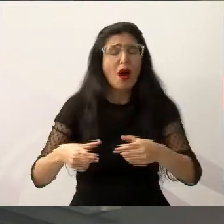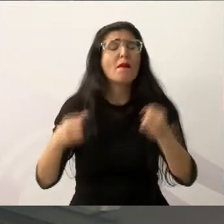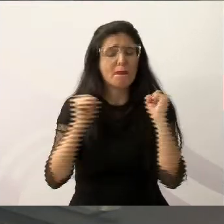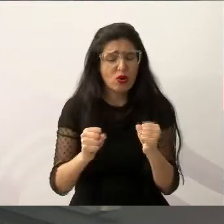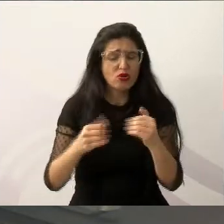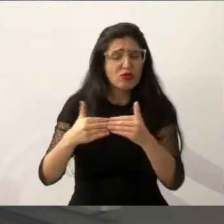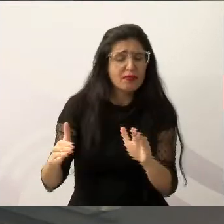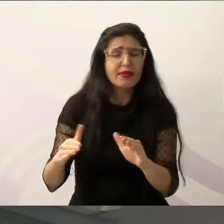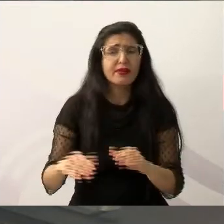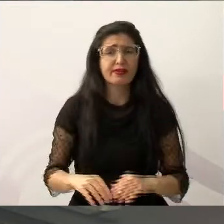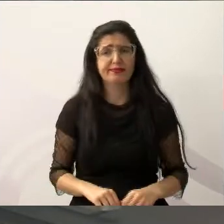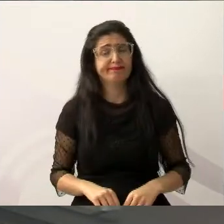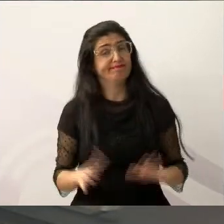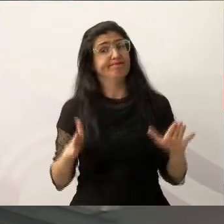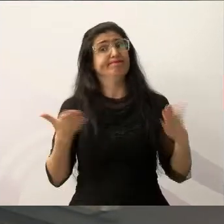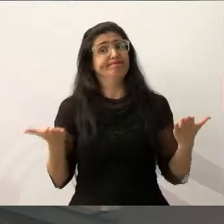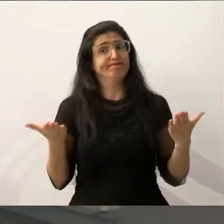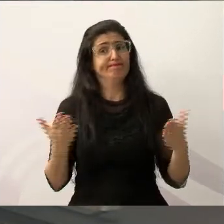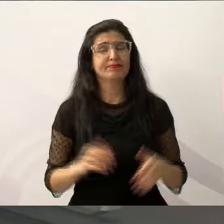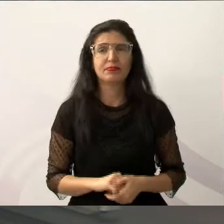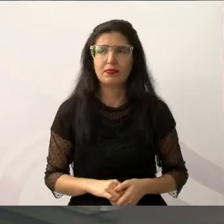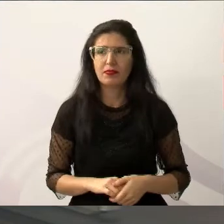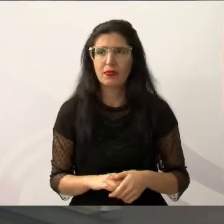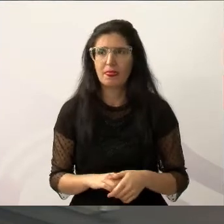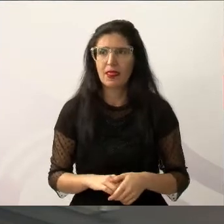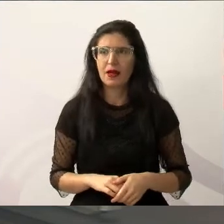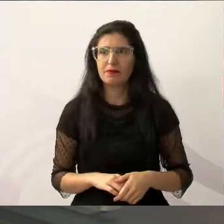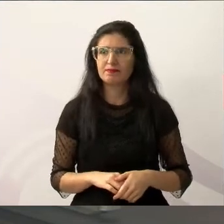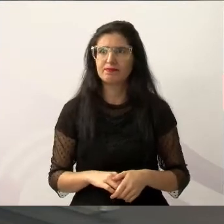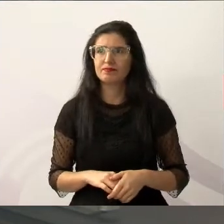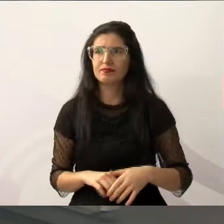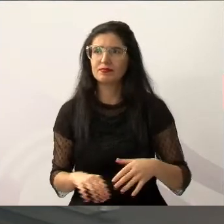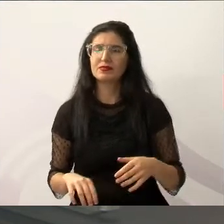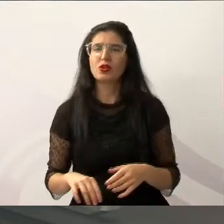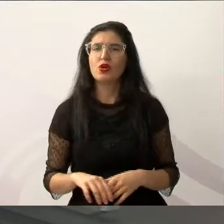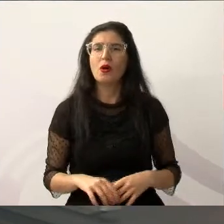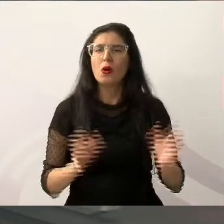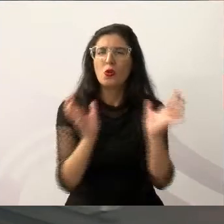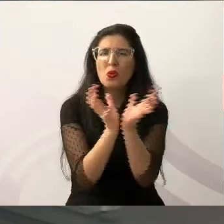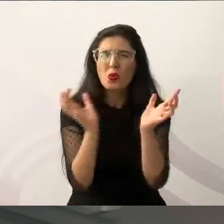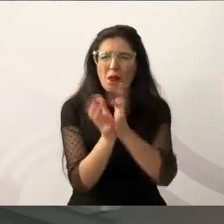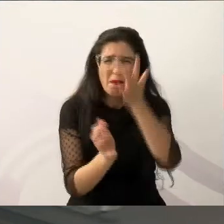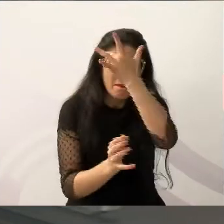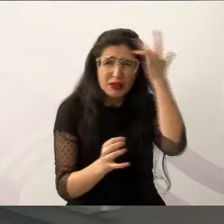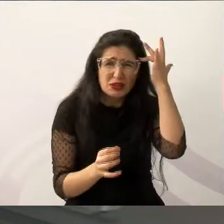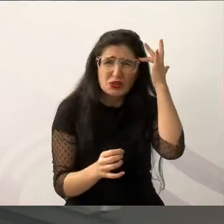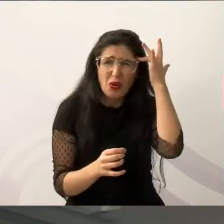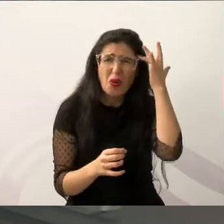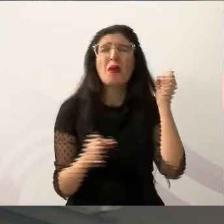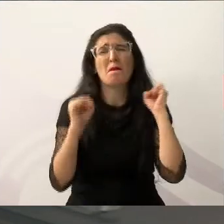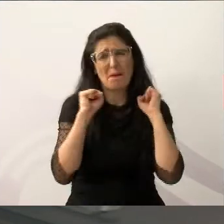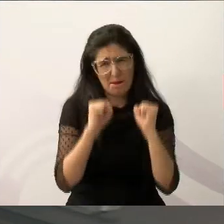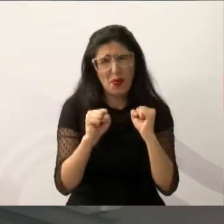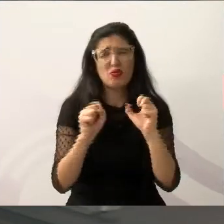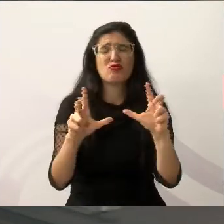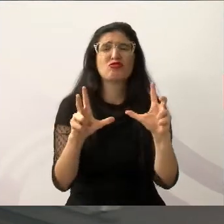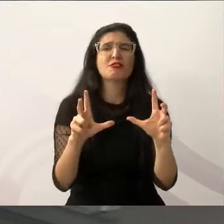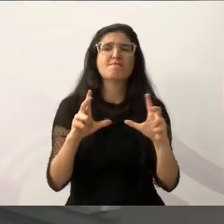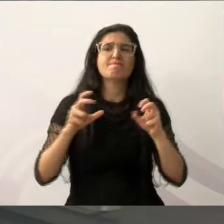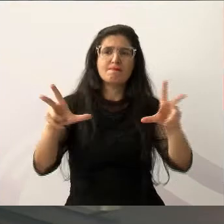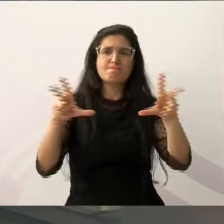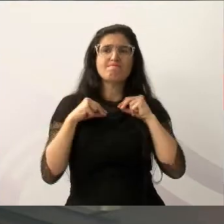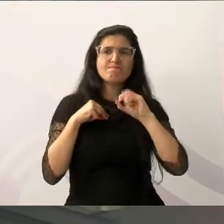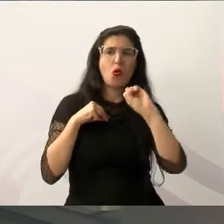de risco está ficando nas ruas. Por incrível que pareça, o grupo de risco, a grande maioria, está na rua. E aquele que